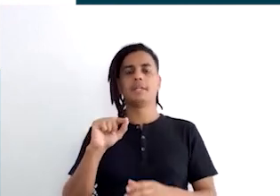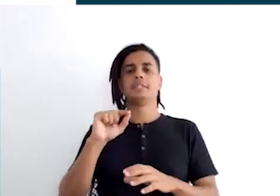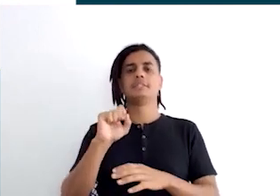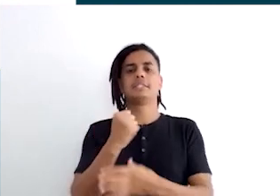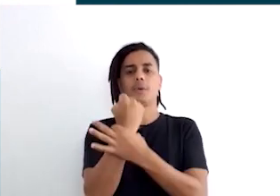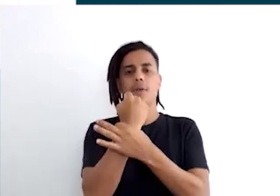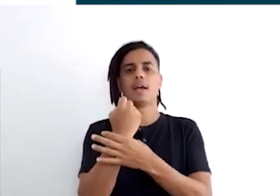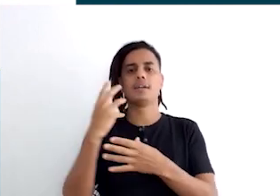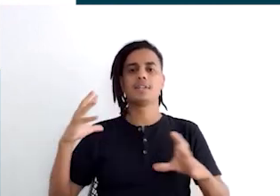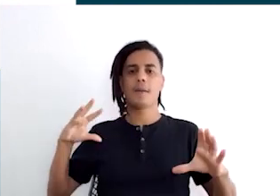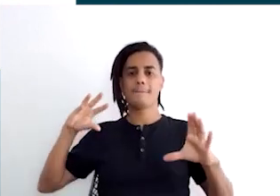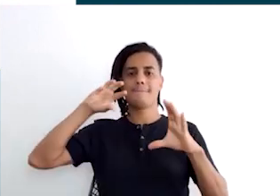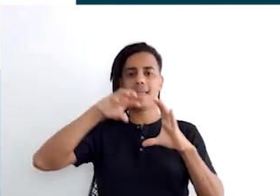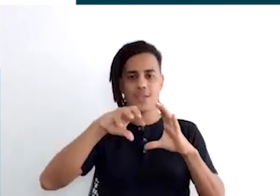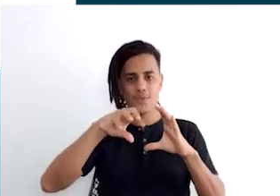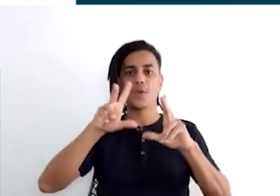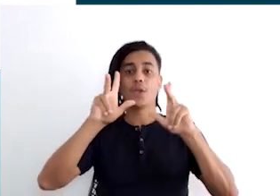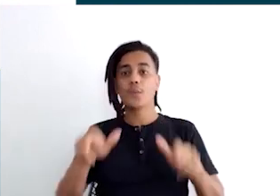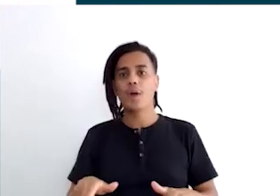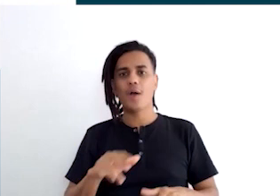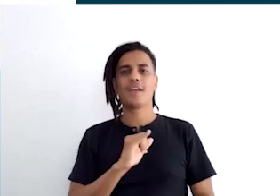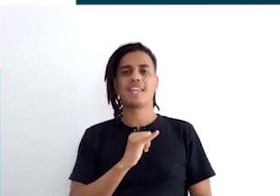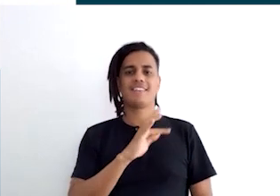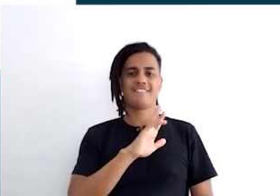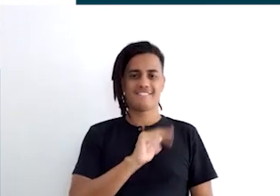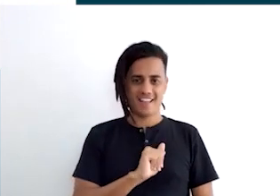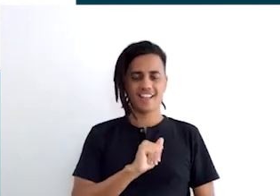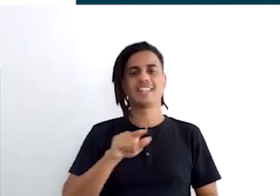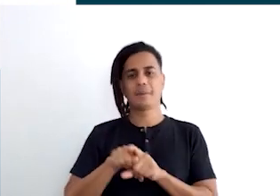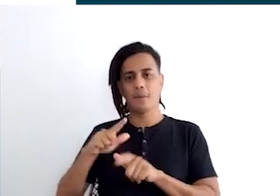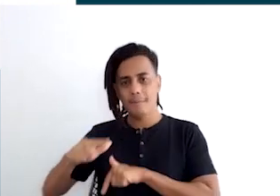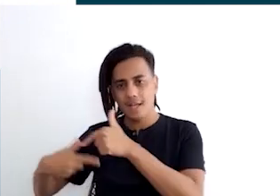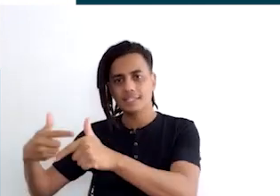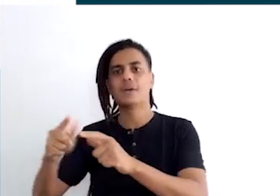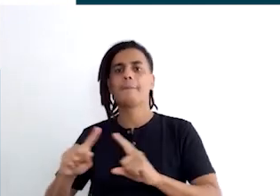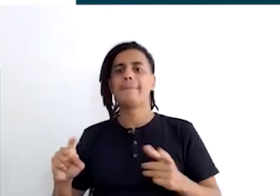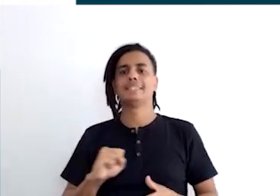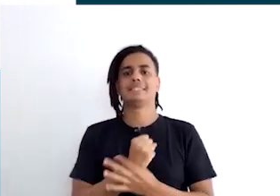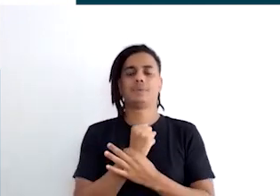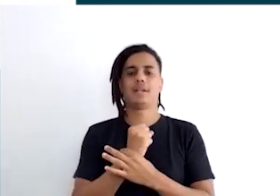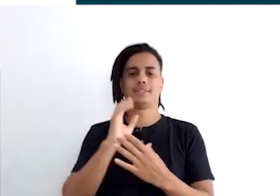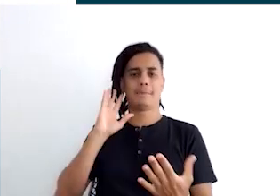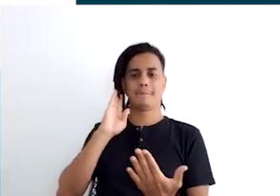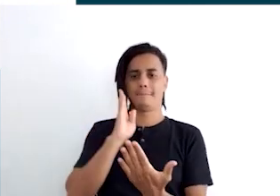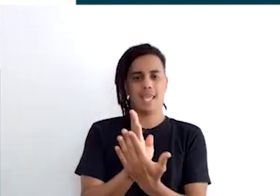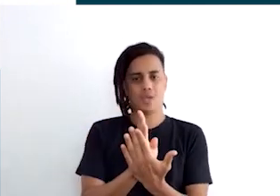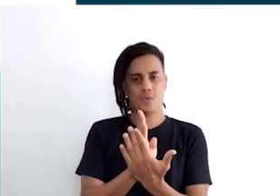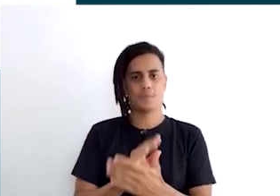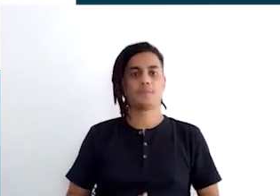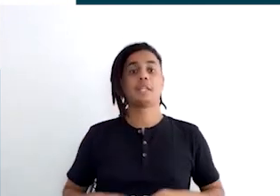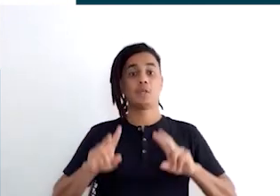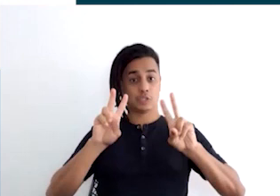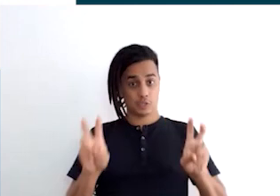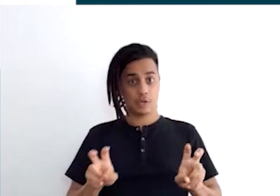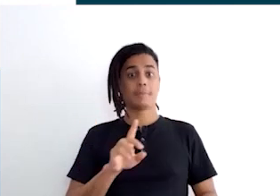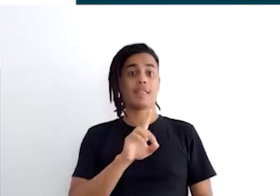gente fez com os profissionais de infraestrutura e operações, a gente também coloca a segurança no meio do caminho. Então, quando a gente fala de DevSecOps, é exatamente isso que a gente